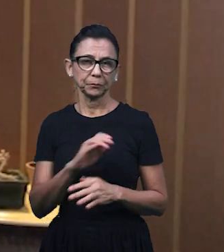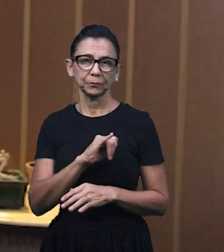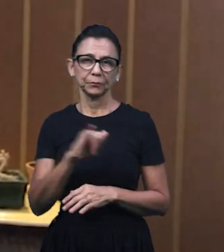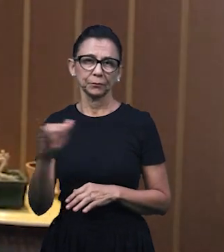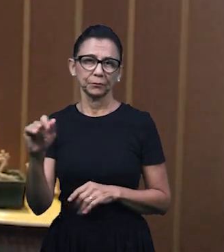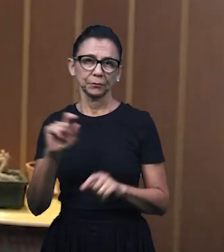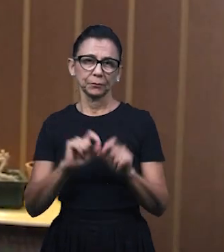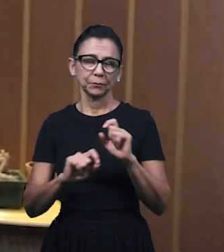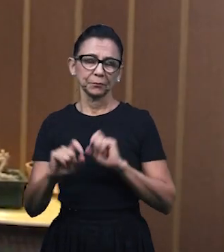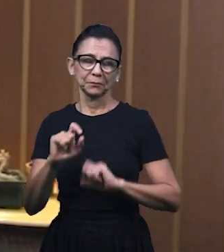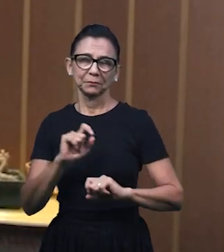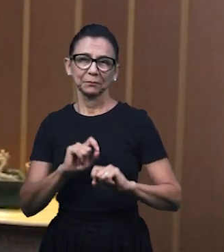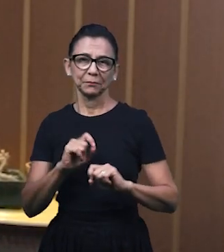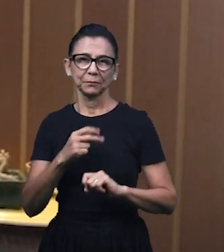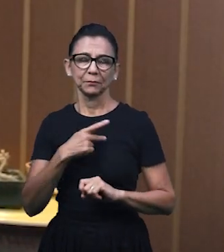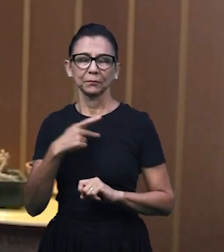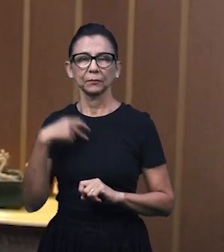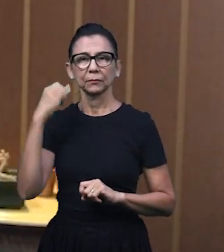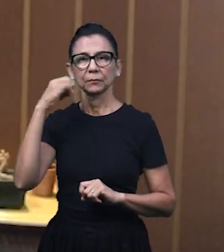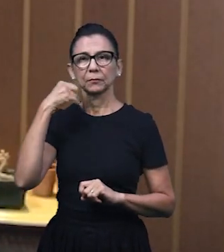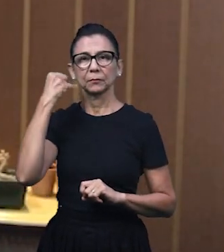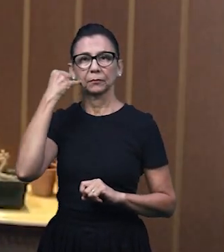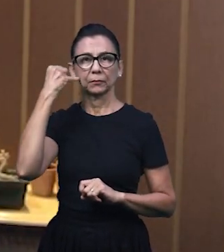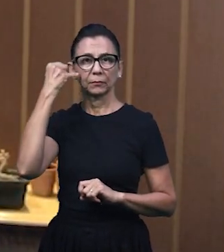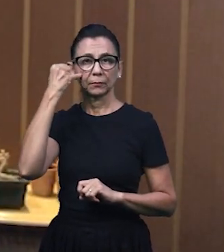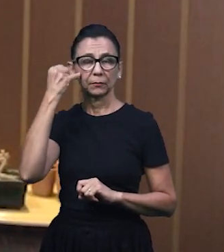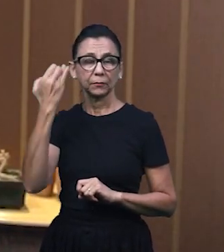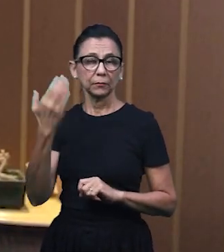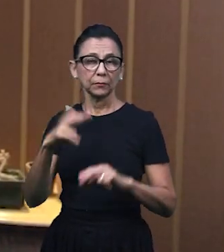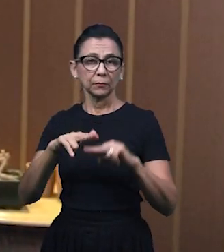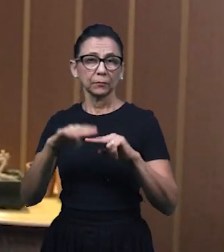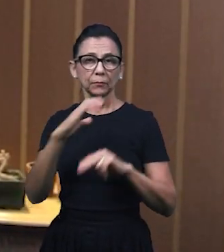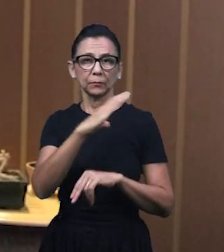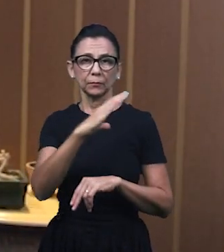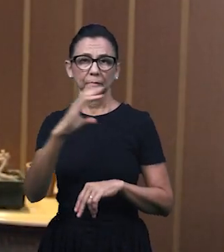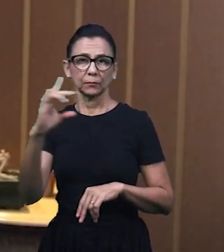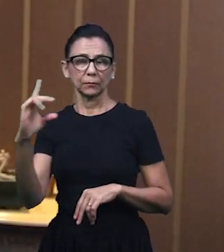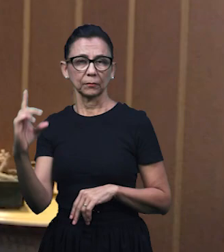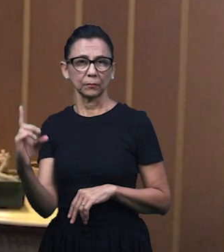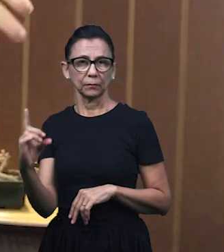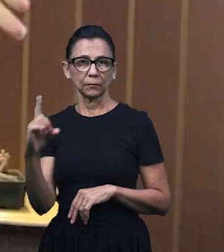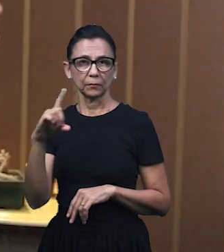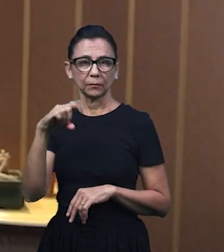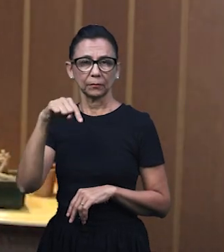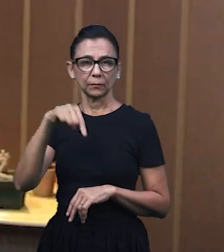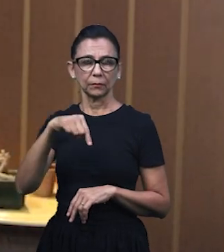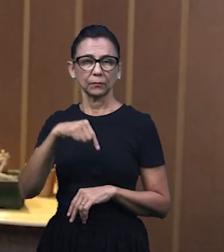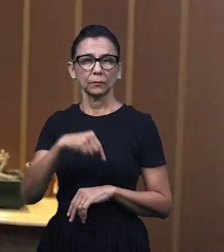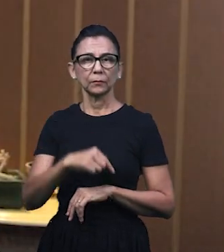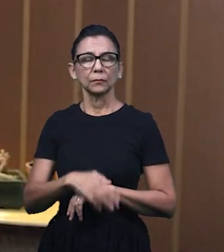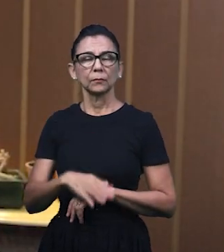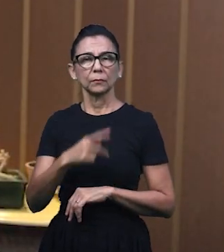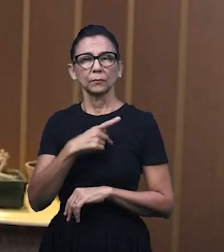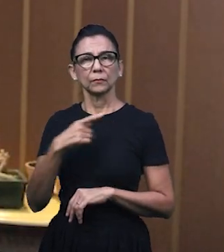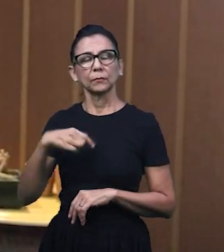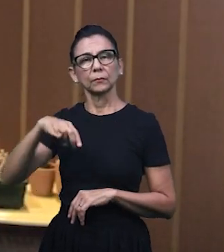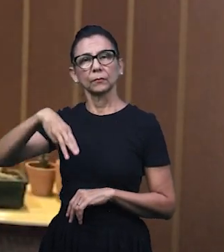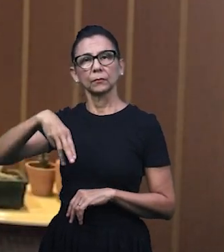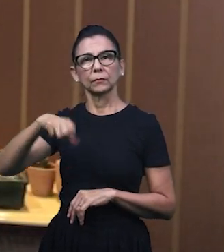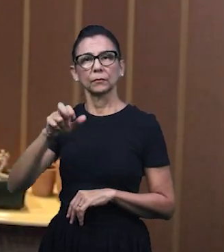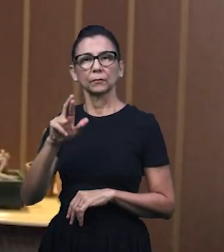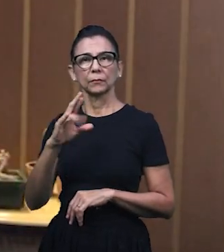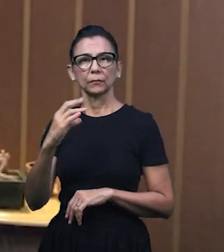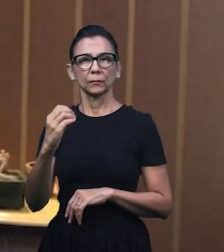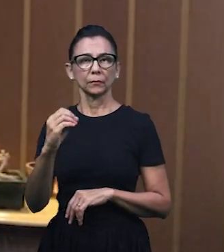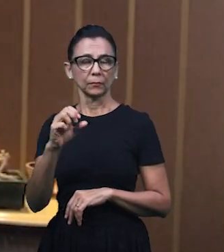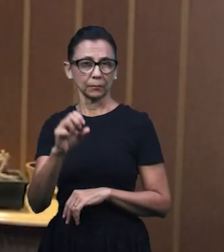comentar aqui que por intermédio da coordenação nossa aqui, pastor Marcos Caran, ele fez uma